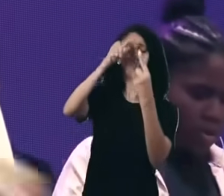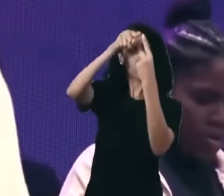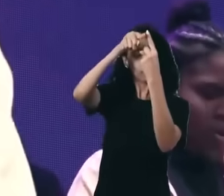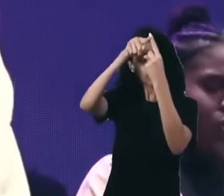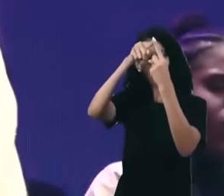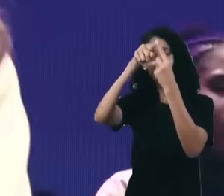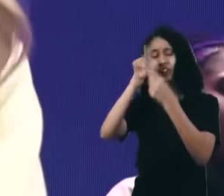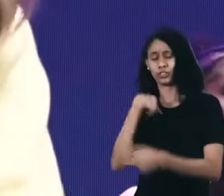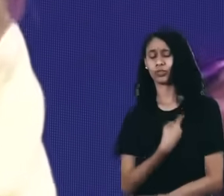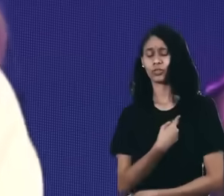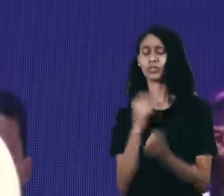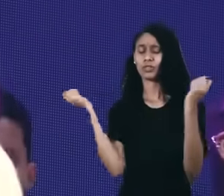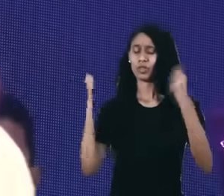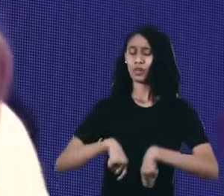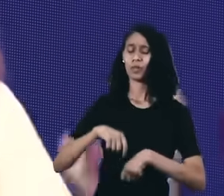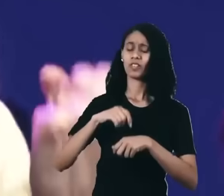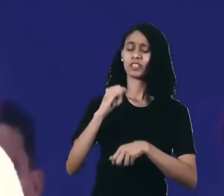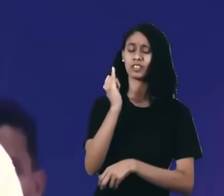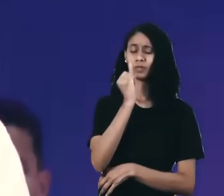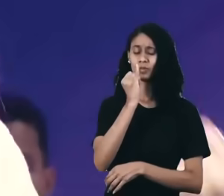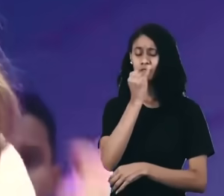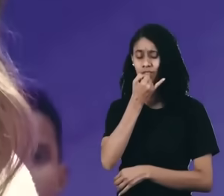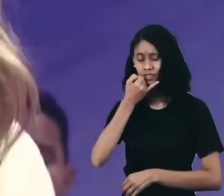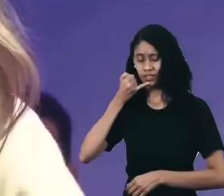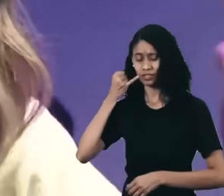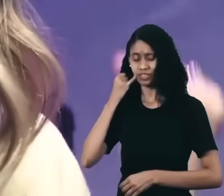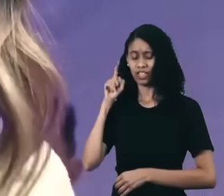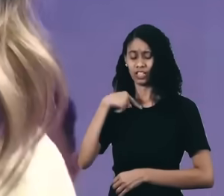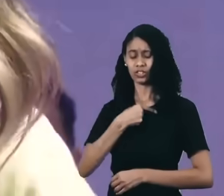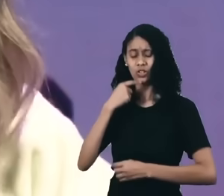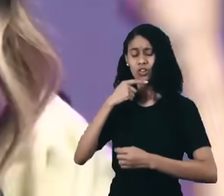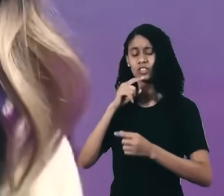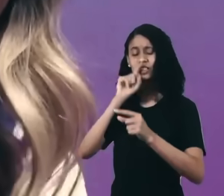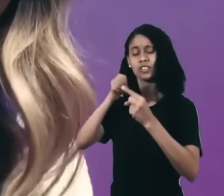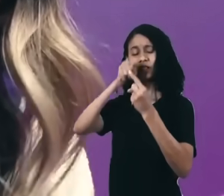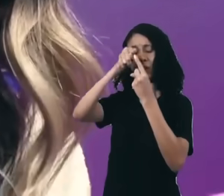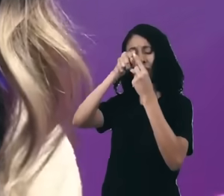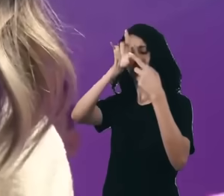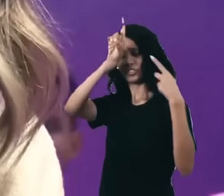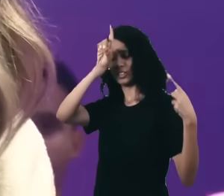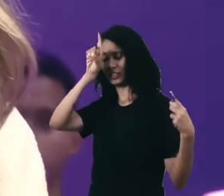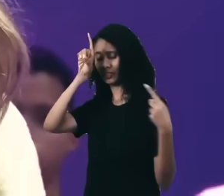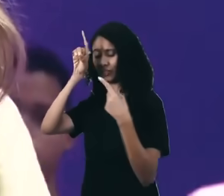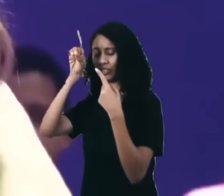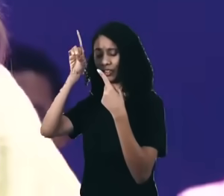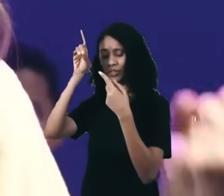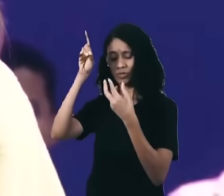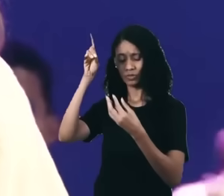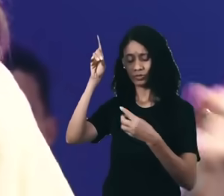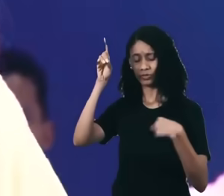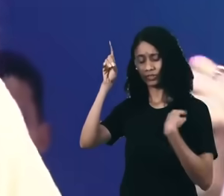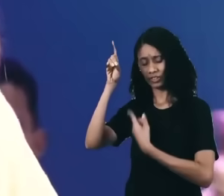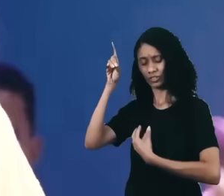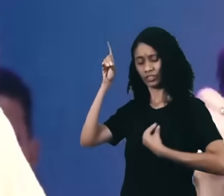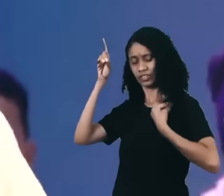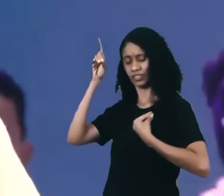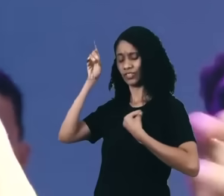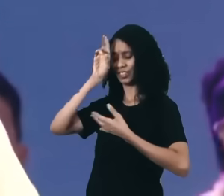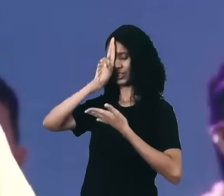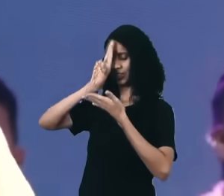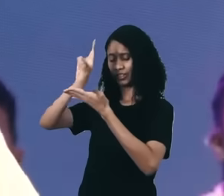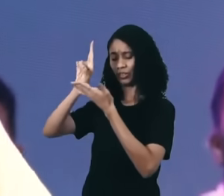propósito, que o nosso Isaac seja a nossa missão, Senhor. Que os nossos